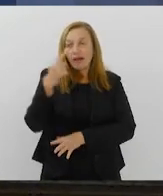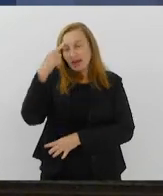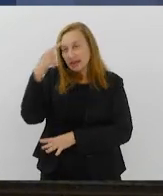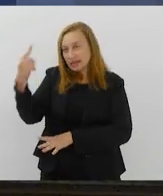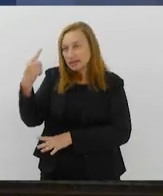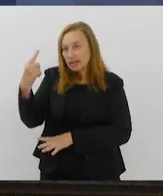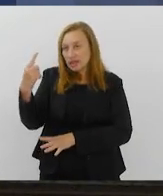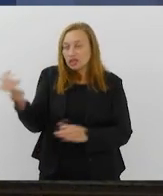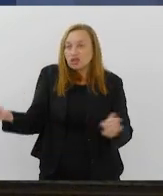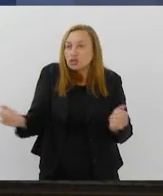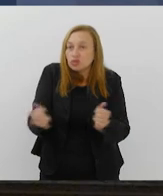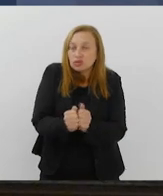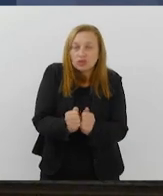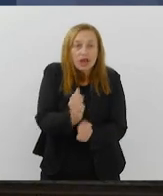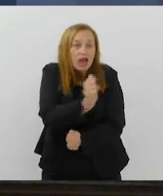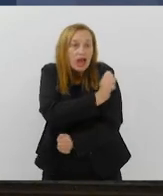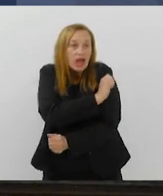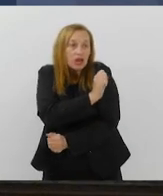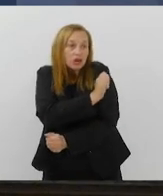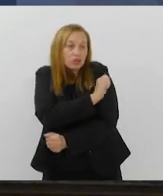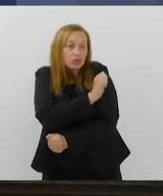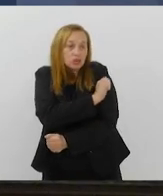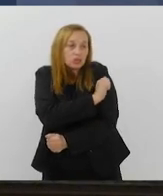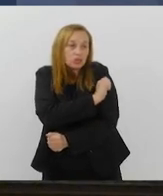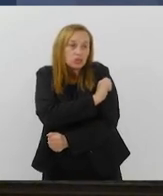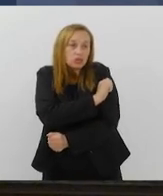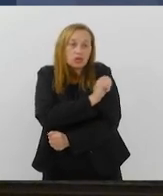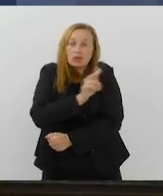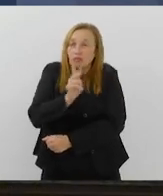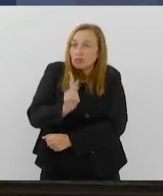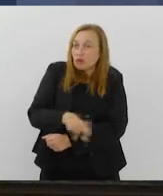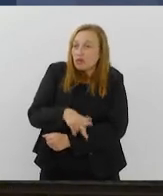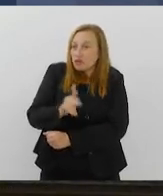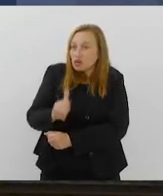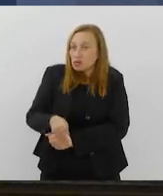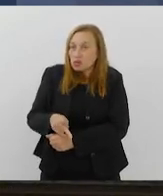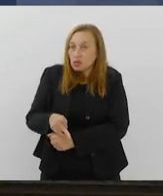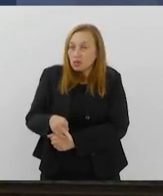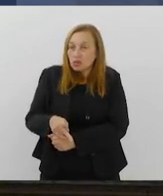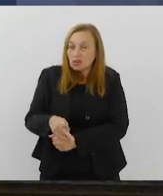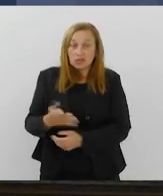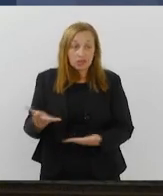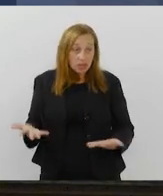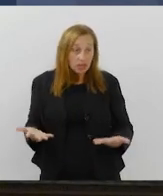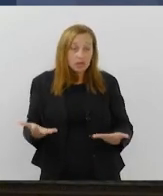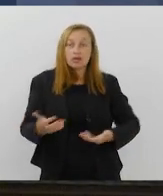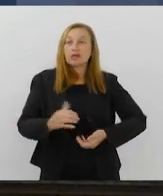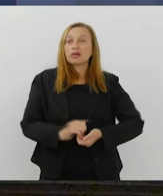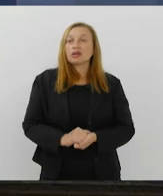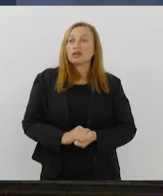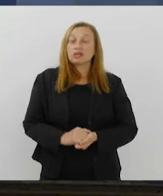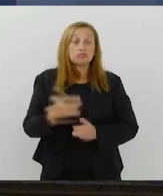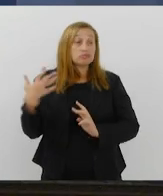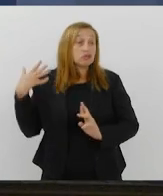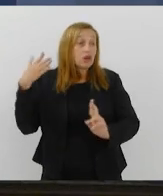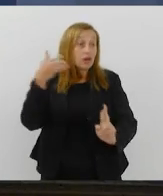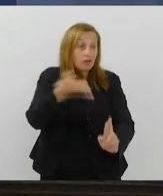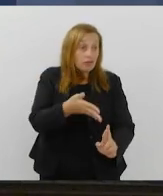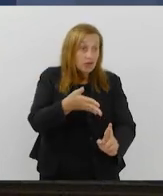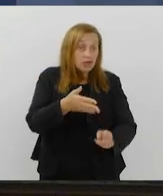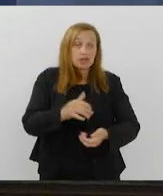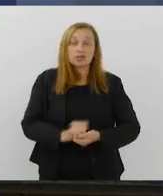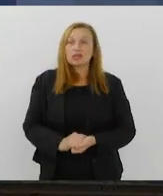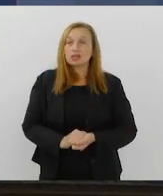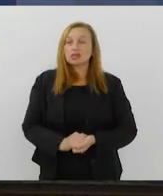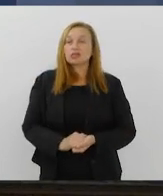do Carson, não é? Rosado, e tantos mais, são mestres de referência, não é? Que